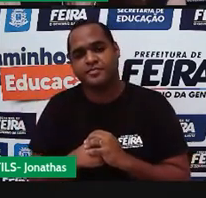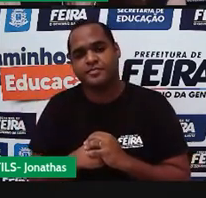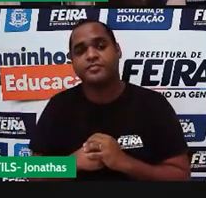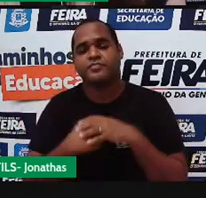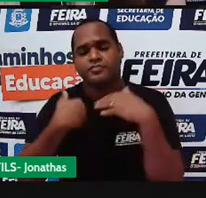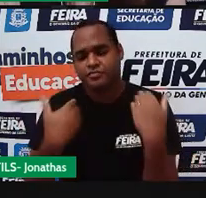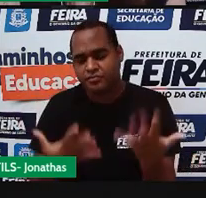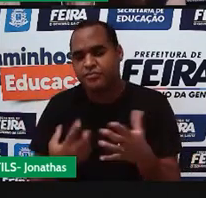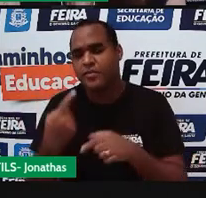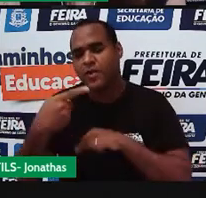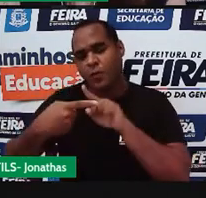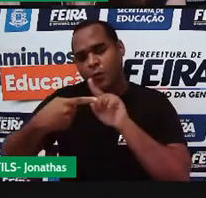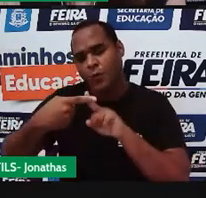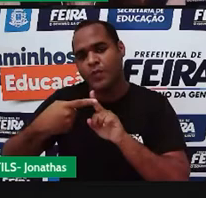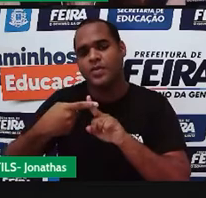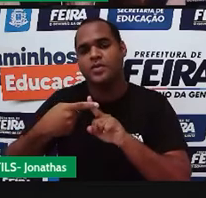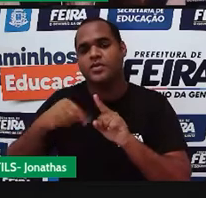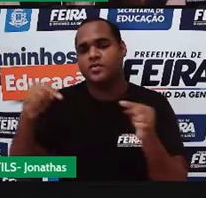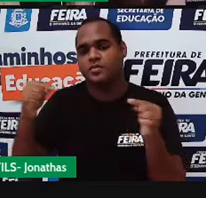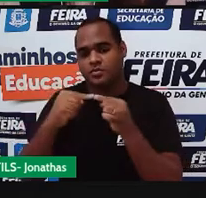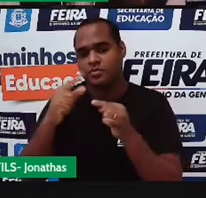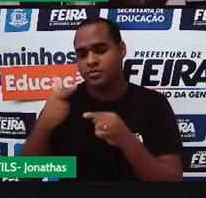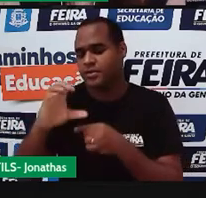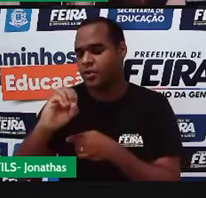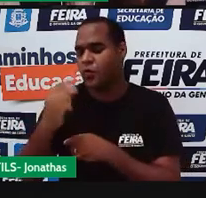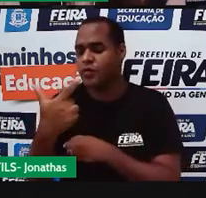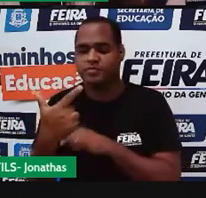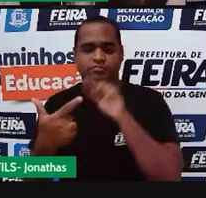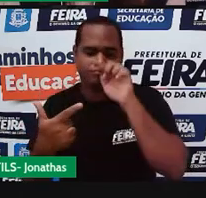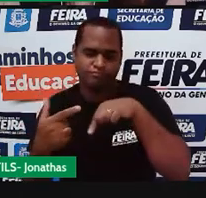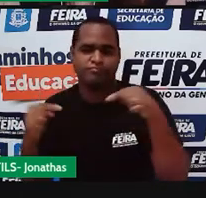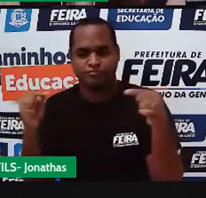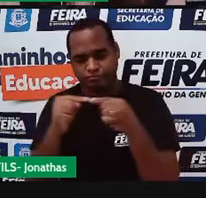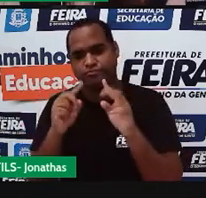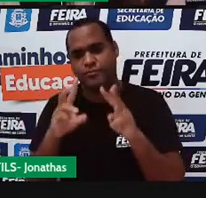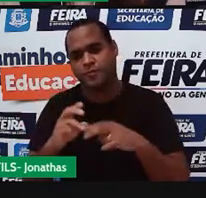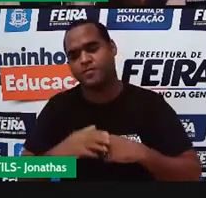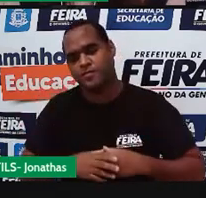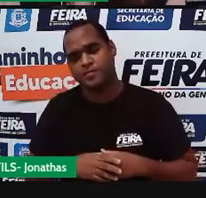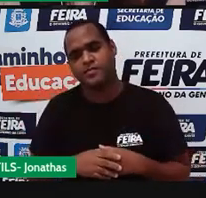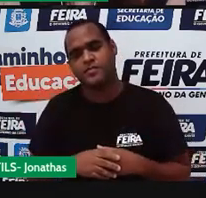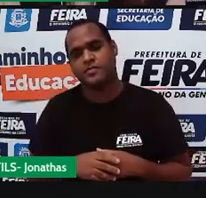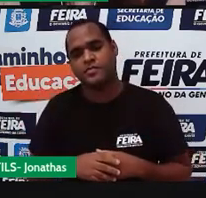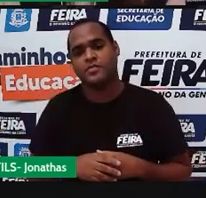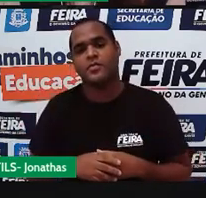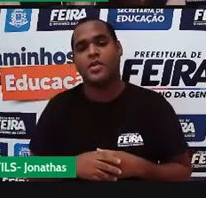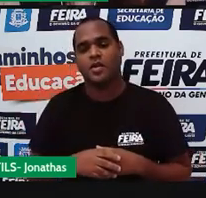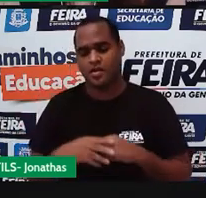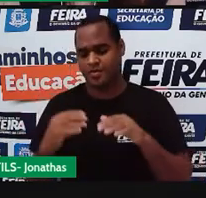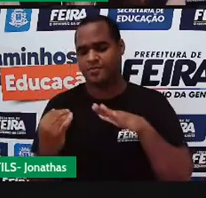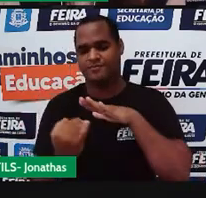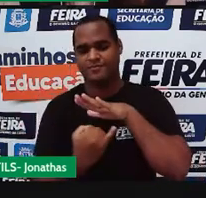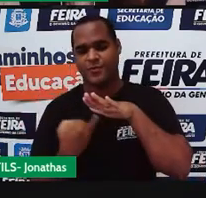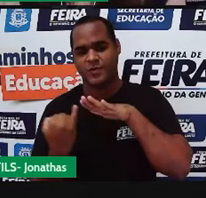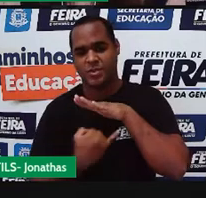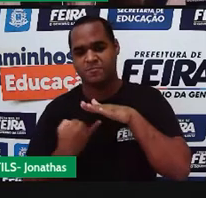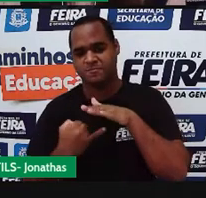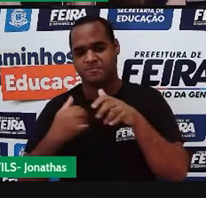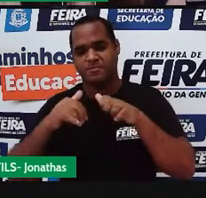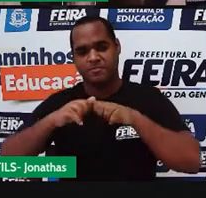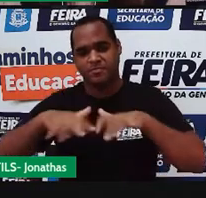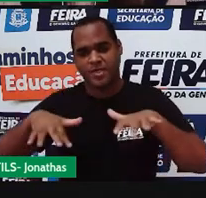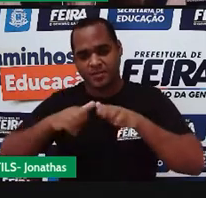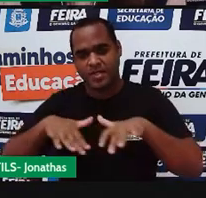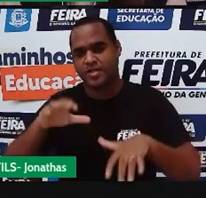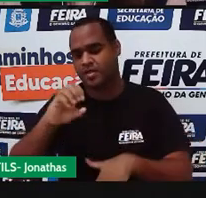um dos principais gases de efeito estufa é o CO2 e com a Revolução Industrial as